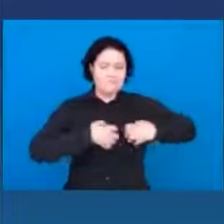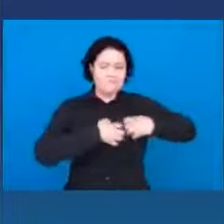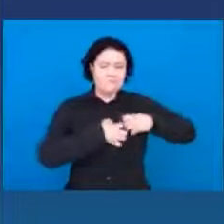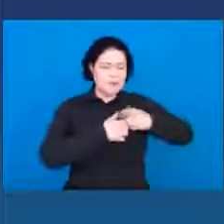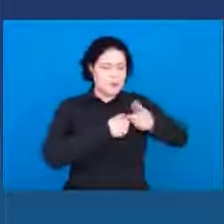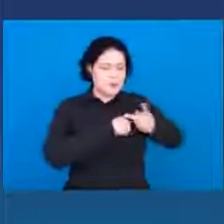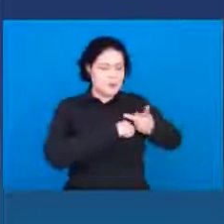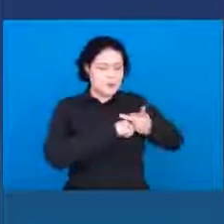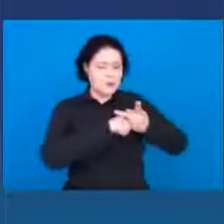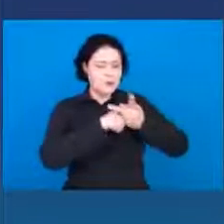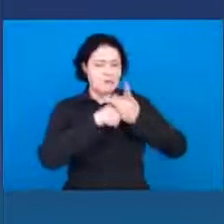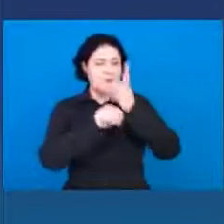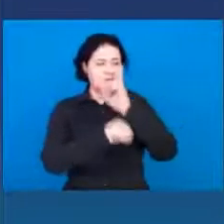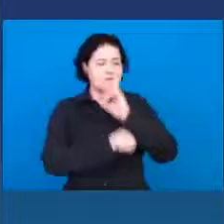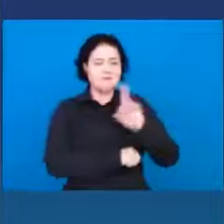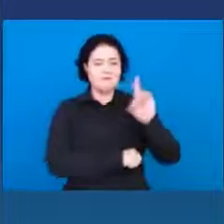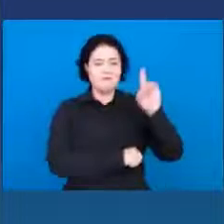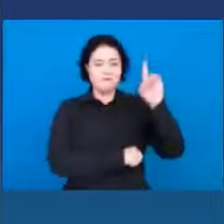Dos Mundos